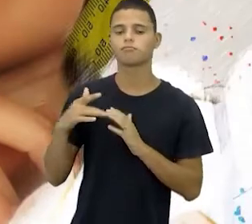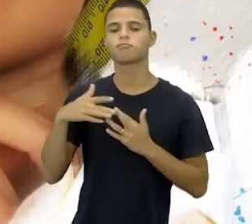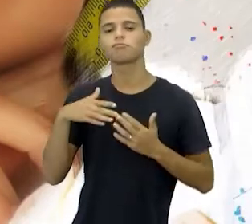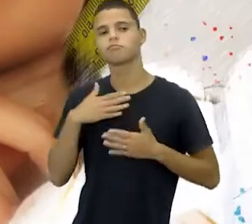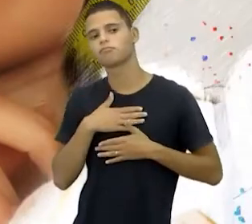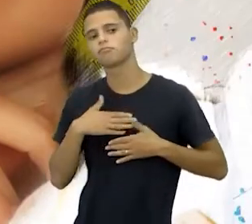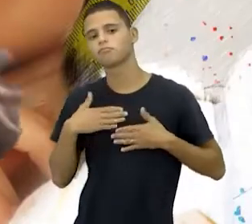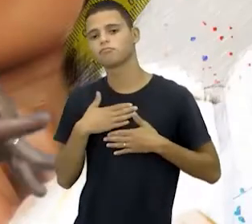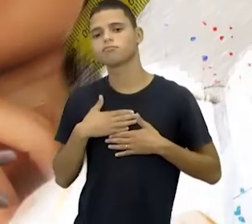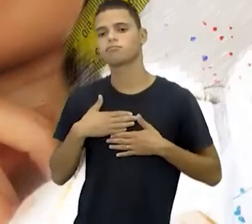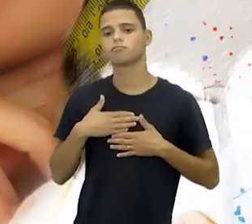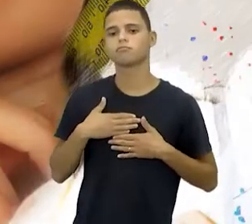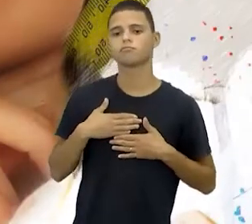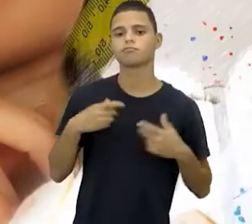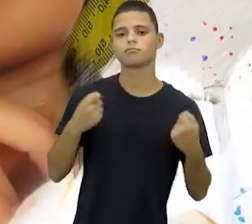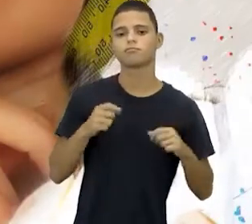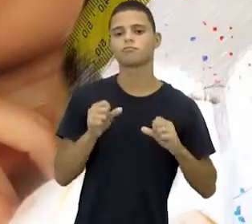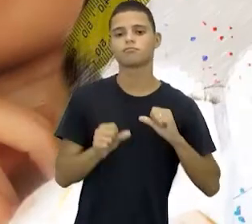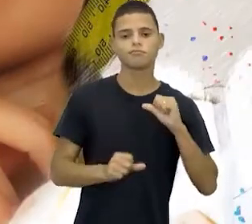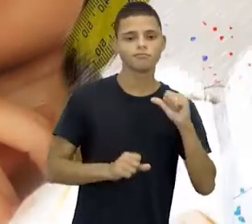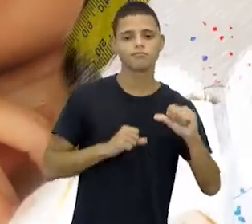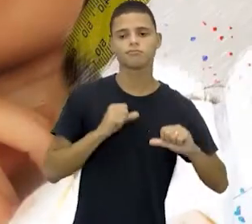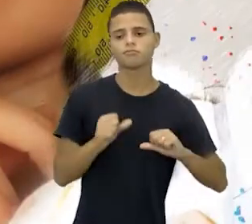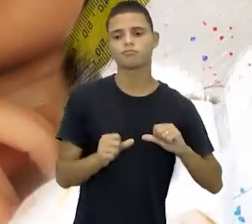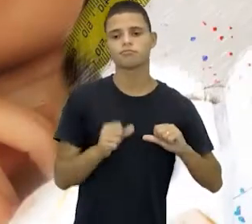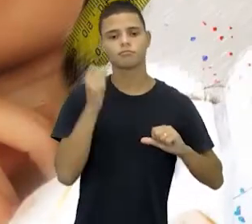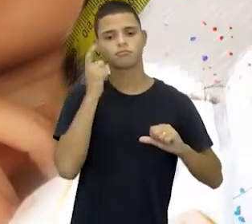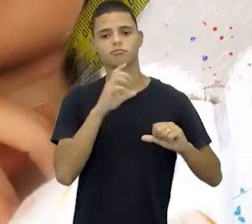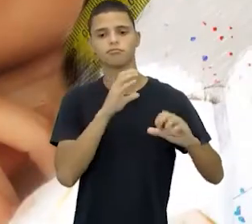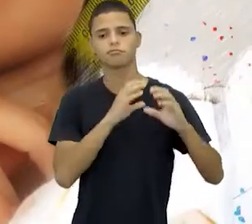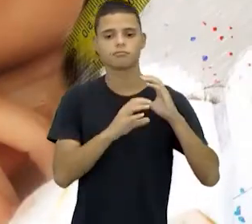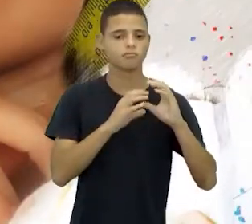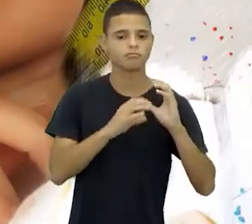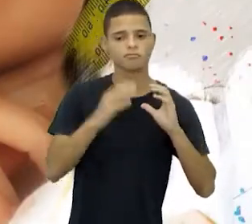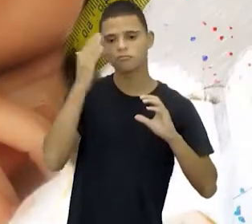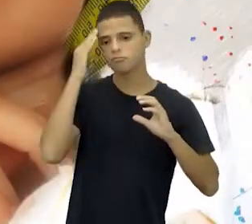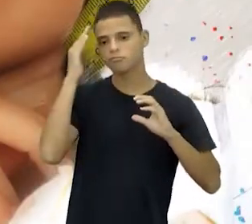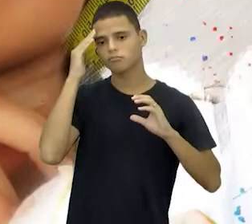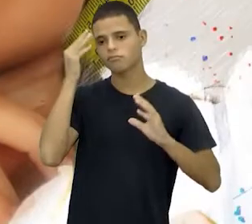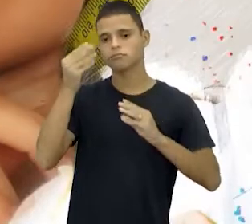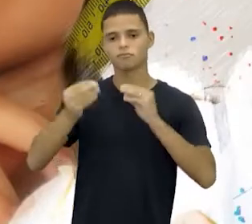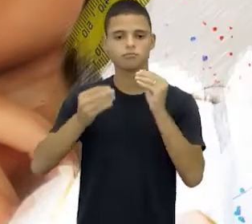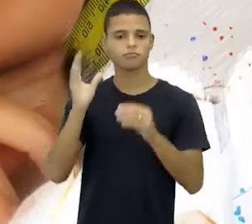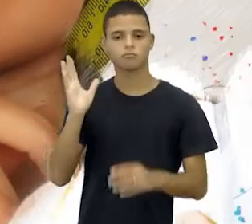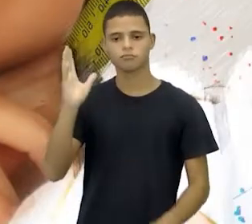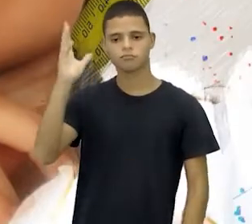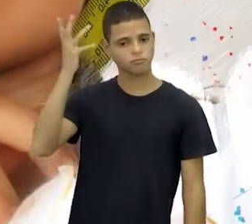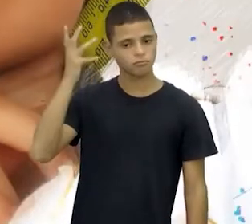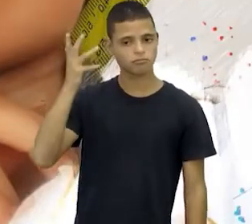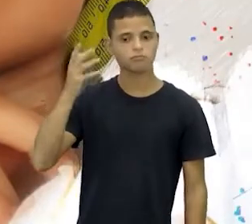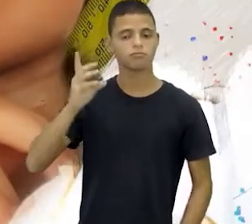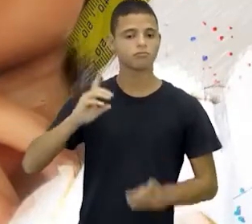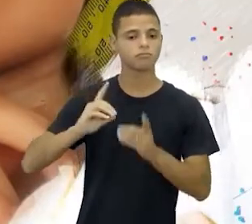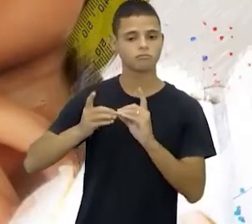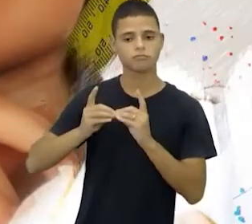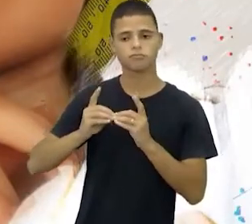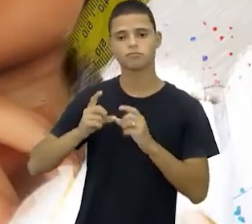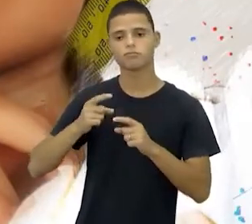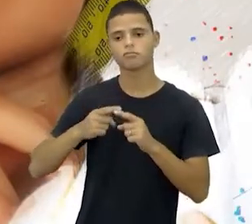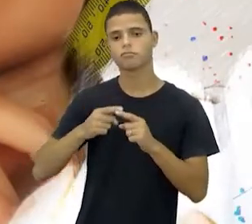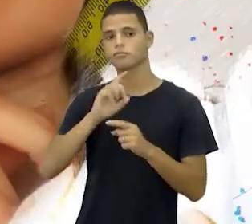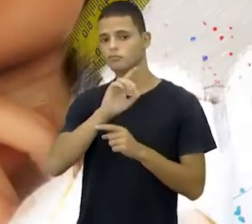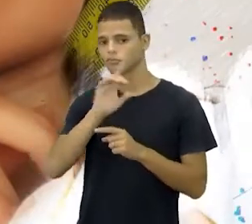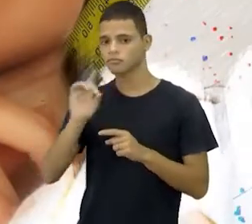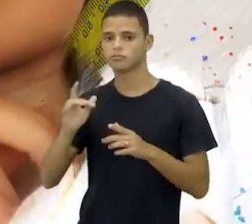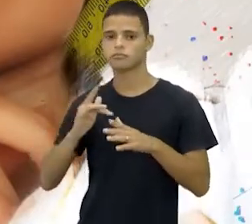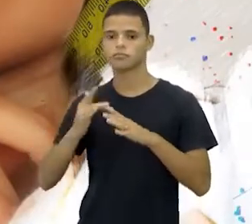ou Y, eu vou ter que fazer um perfil para me comunicar com os alunos, para entender como funciona a logística, a dinâmica, porque cada rede